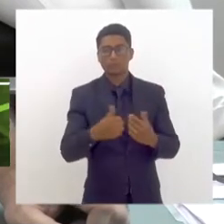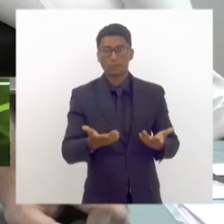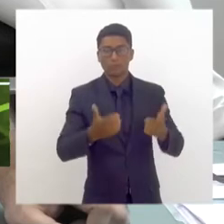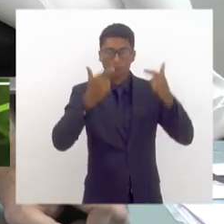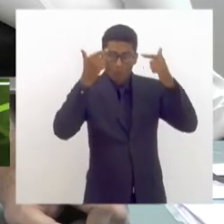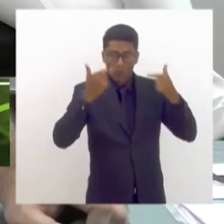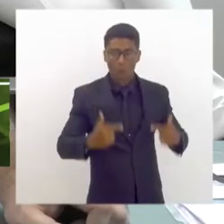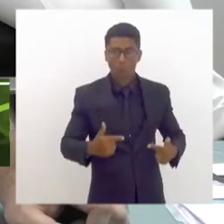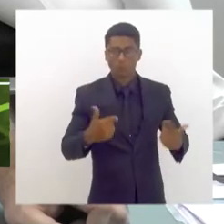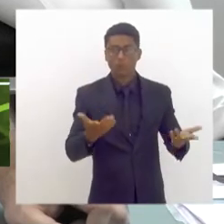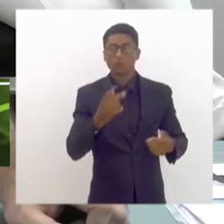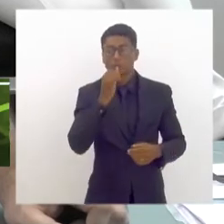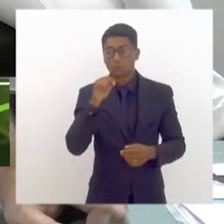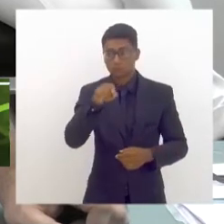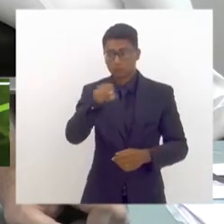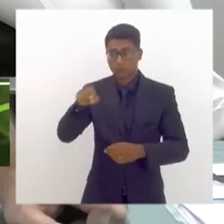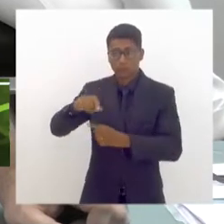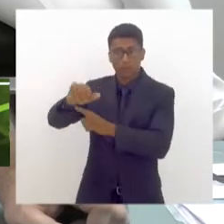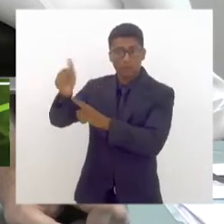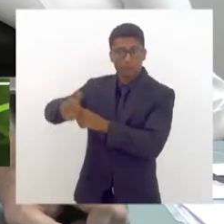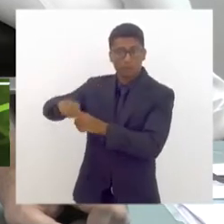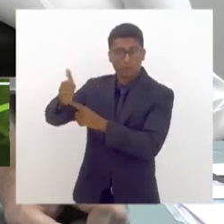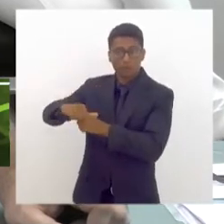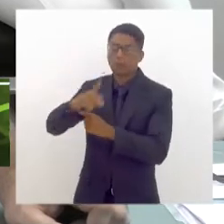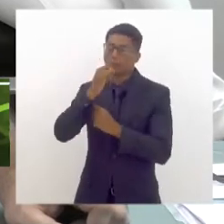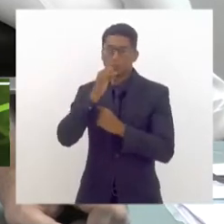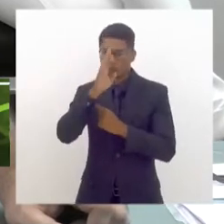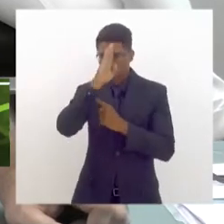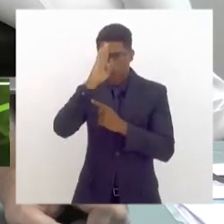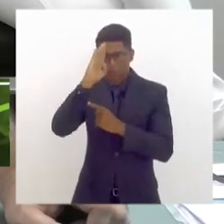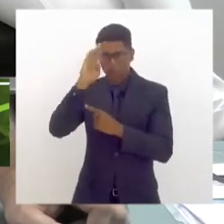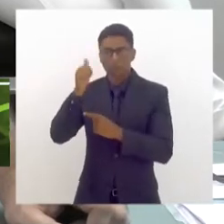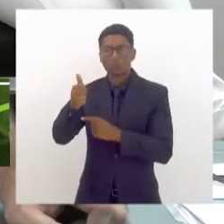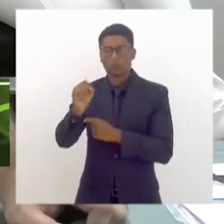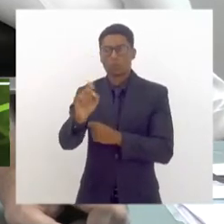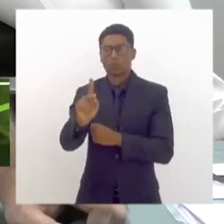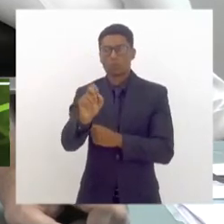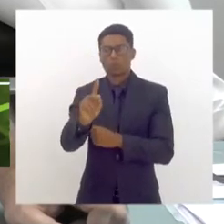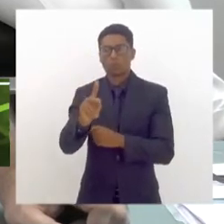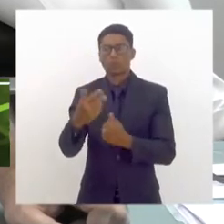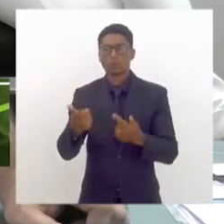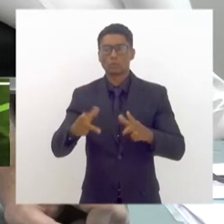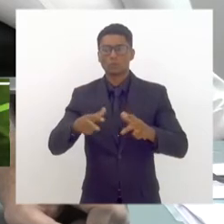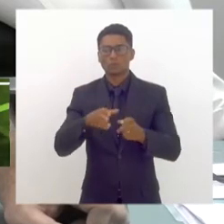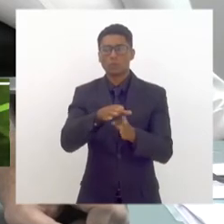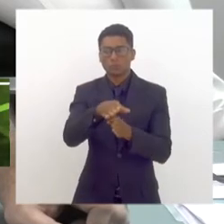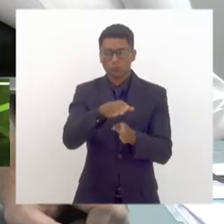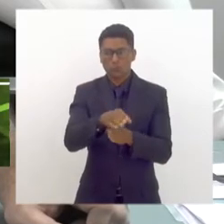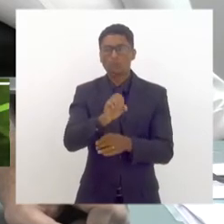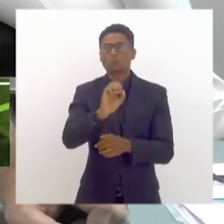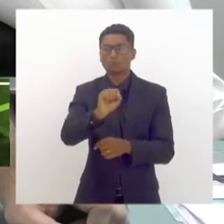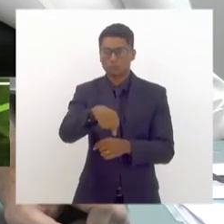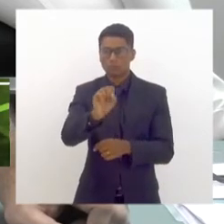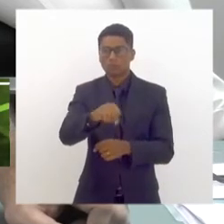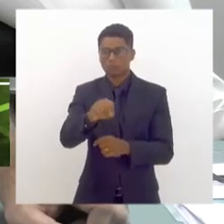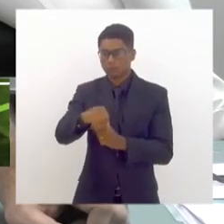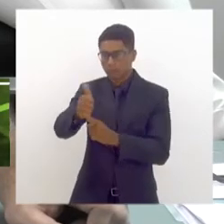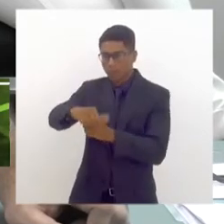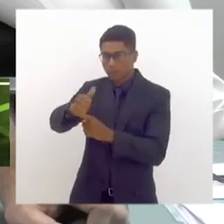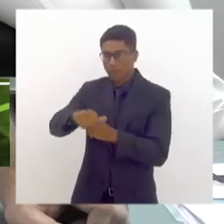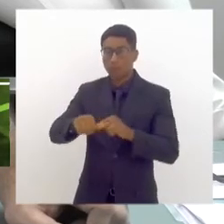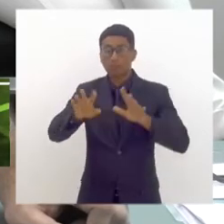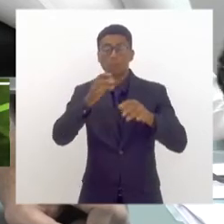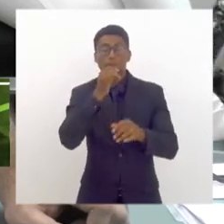a avaliação, quando é feita, a não ser no nível superior. No nível superior, o conselho é o único ente avaliador. Mas na